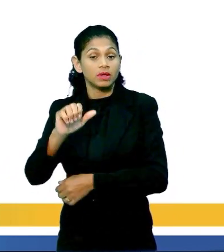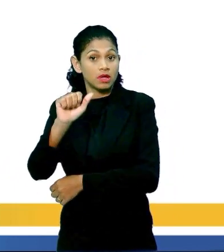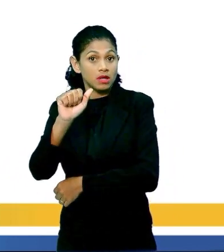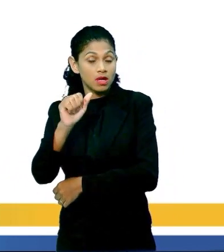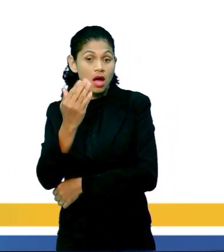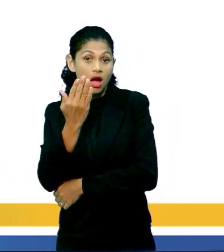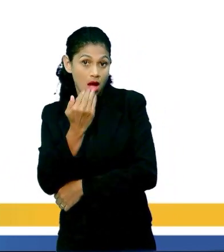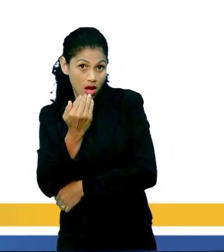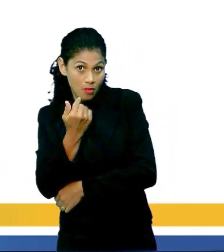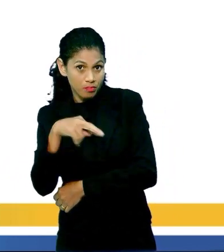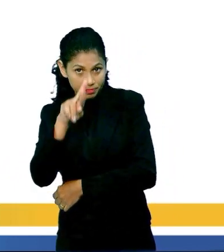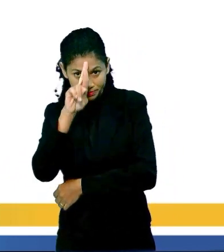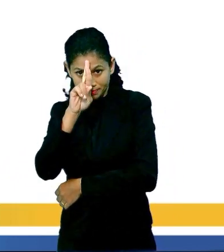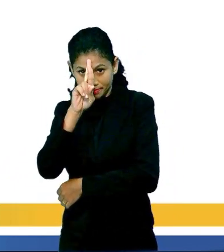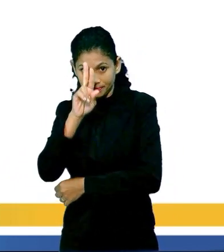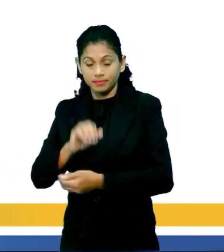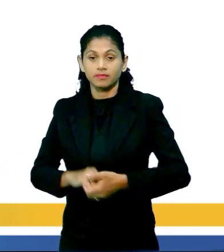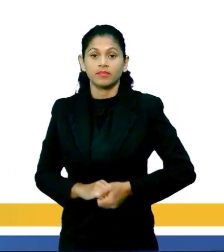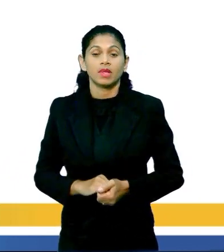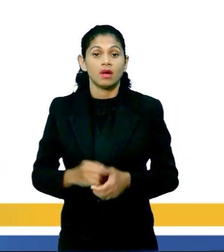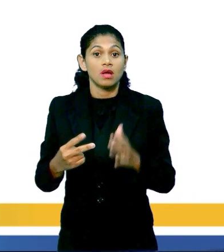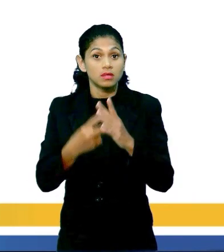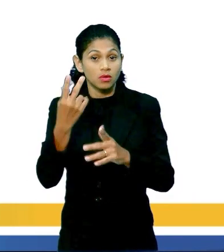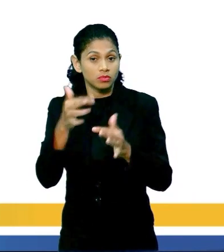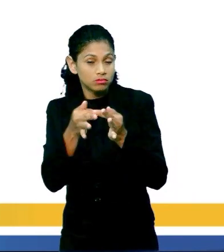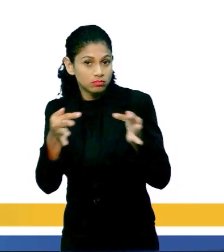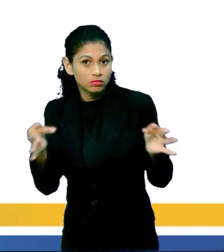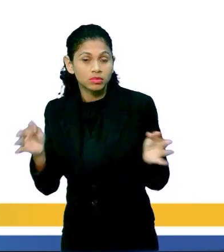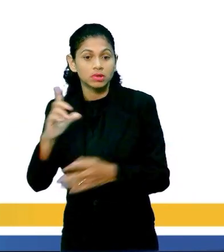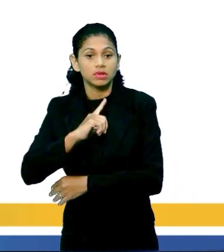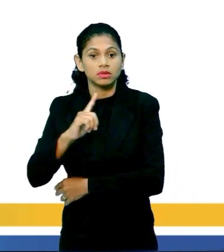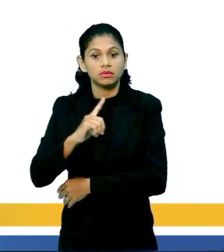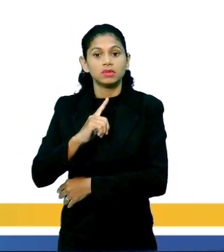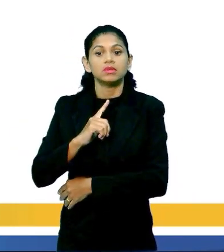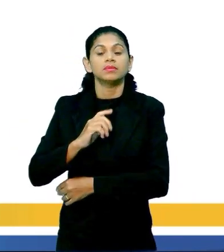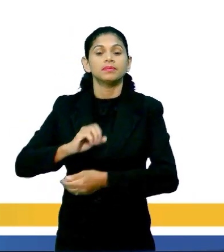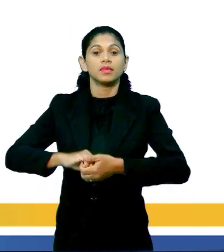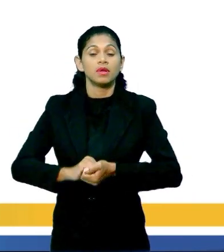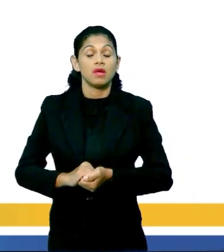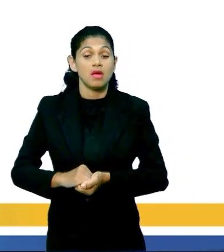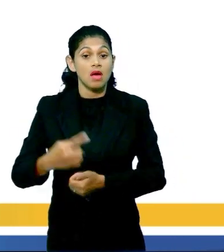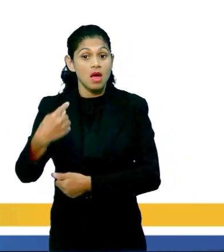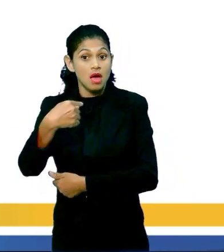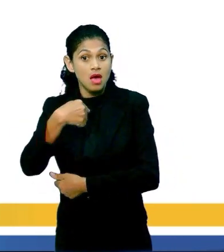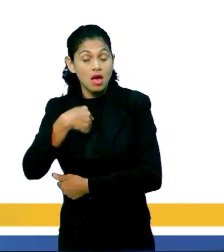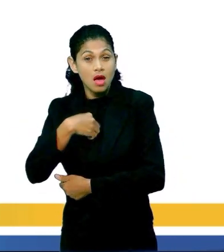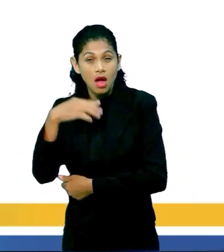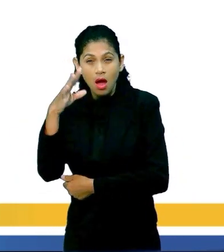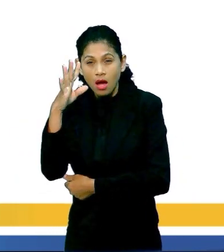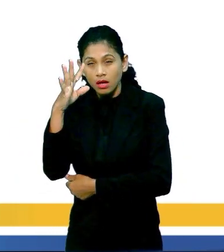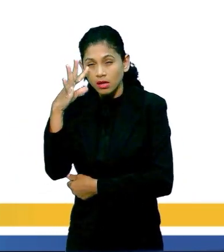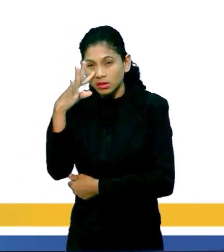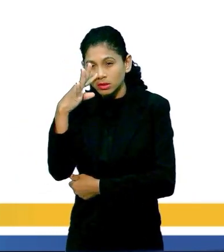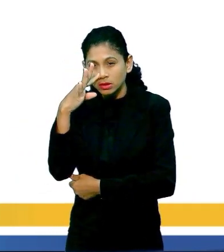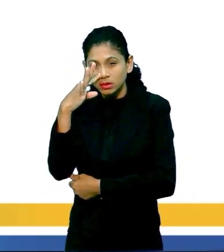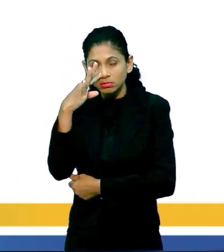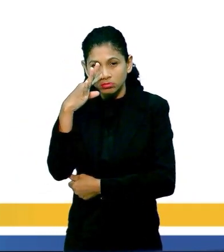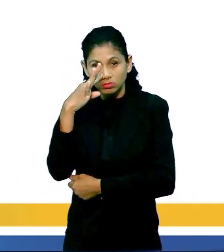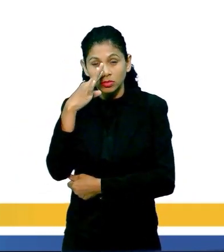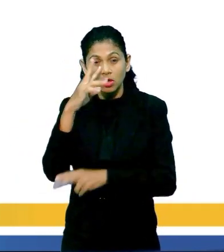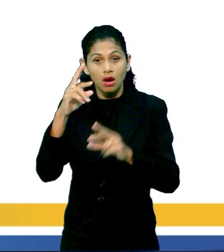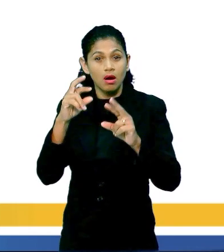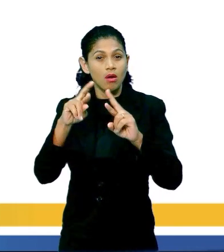ok? A segunda frase nós temos I attended a meeting today morning. Eu assisti a